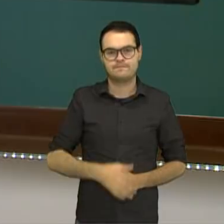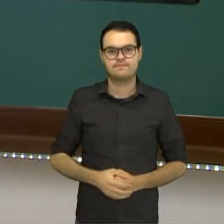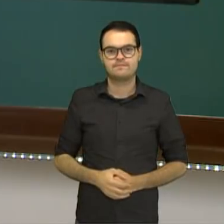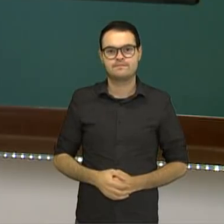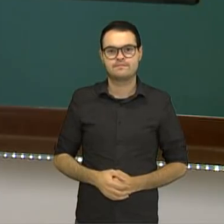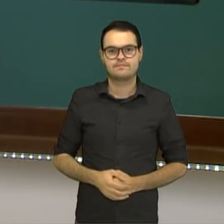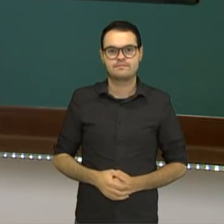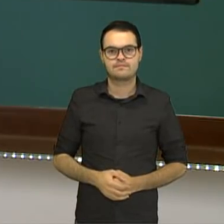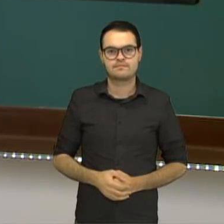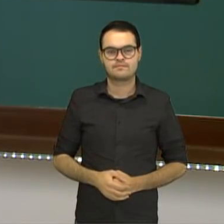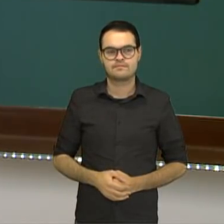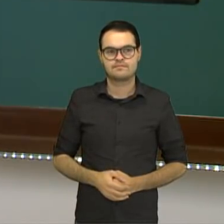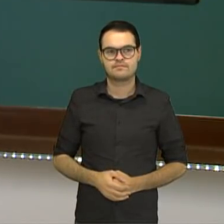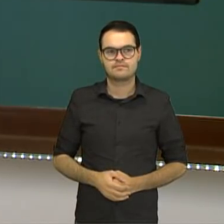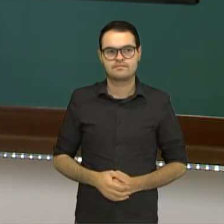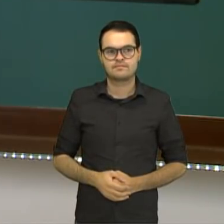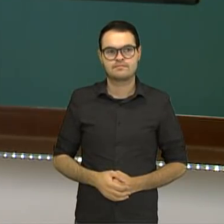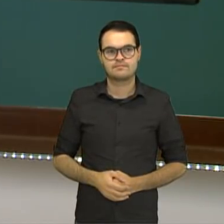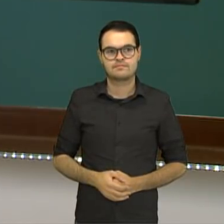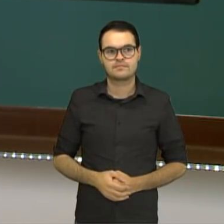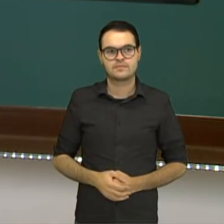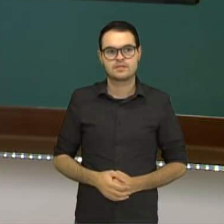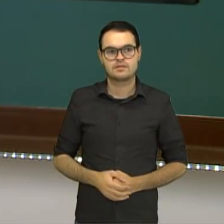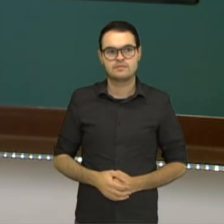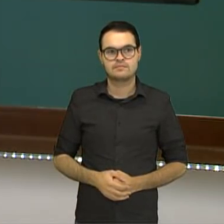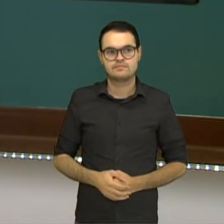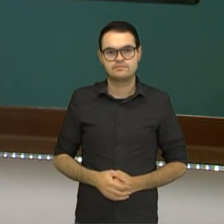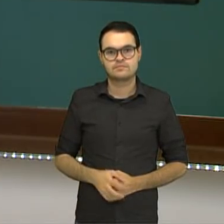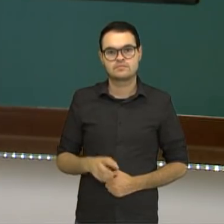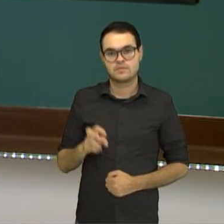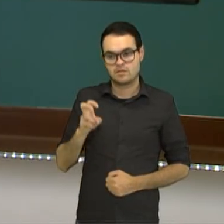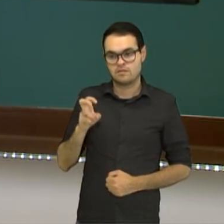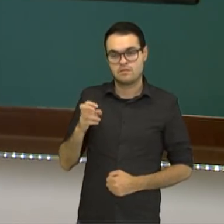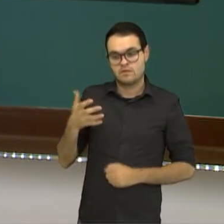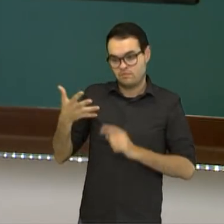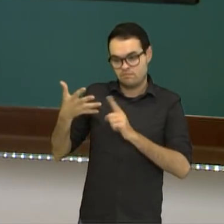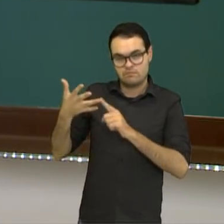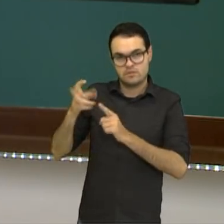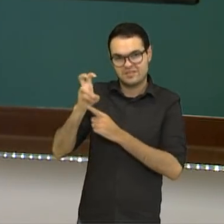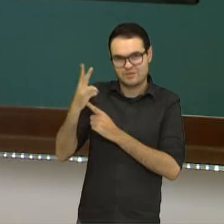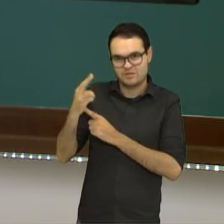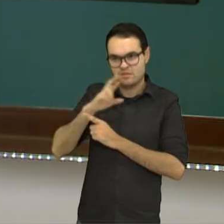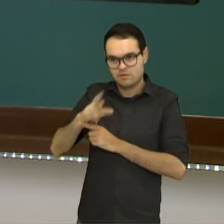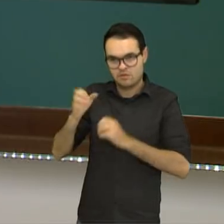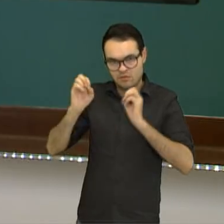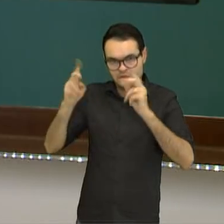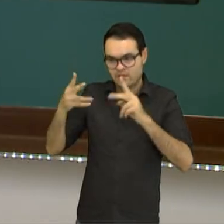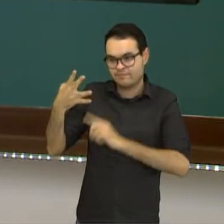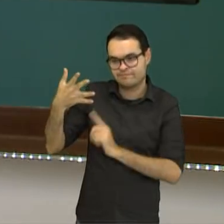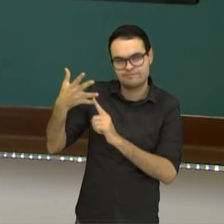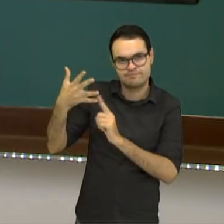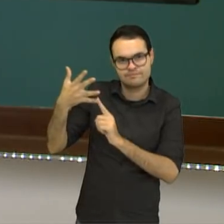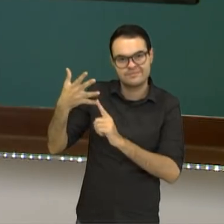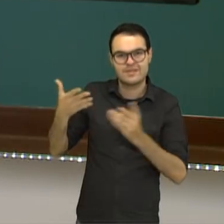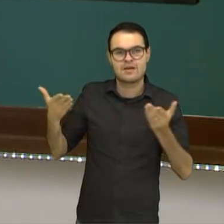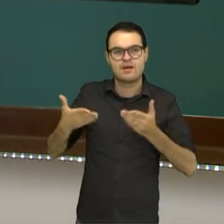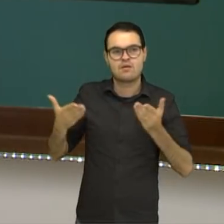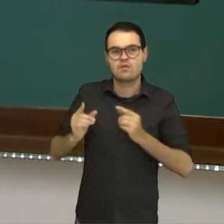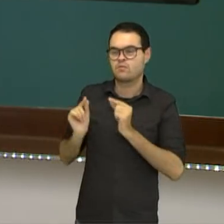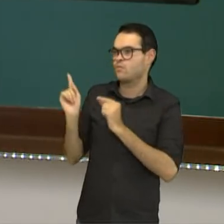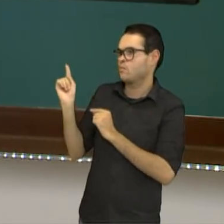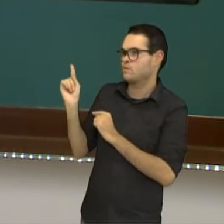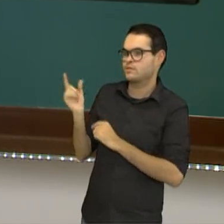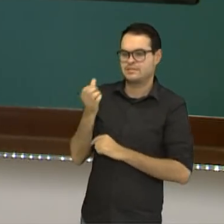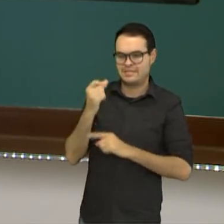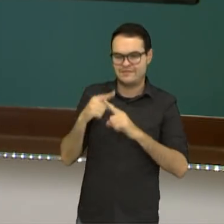E esse aqui, 6 vezes 15 menos quem? Muito bem, 6 vezes 15 vai dar 10. Opa, 6 vezes 15